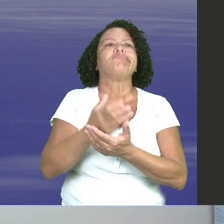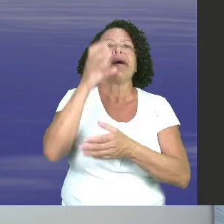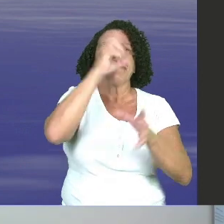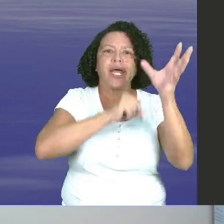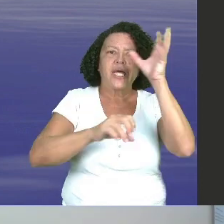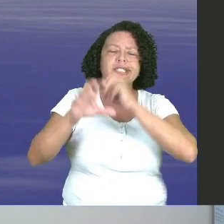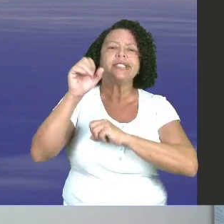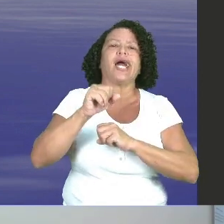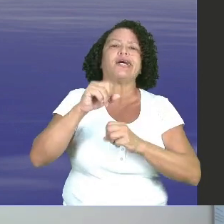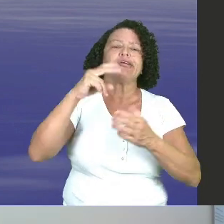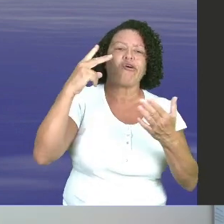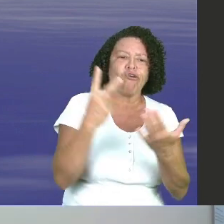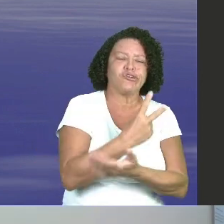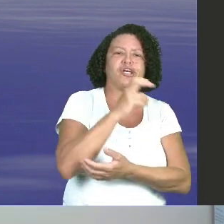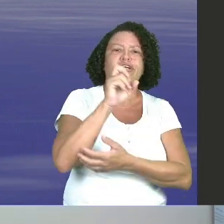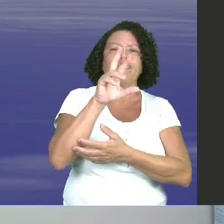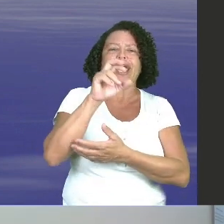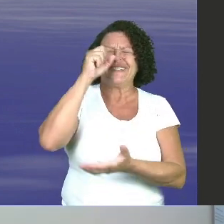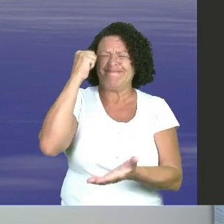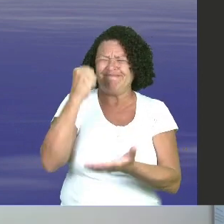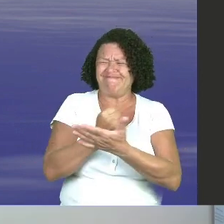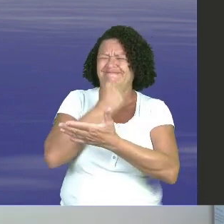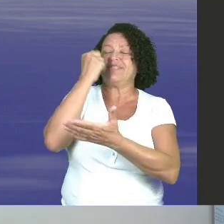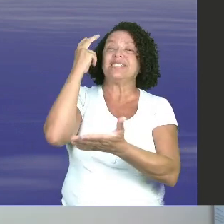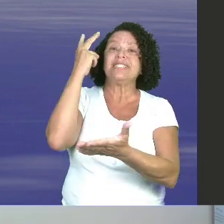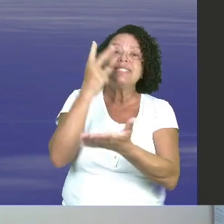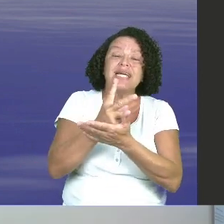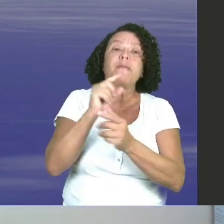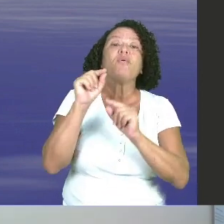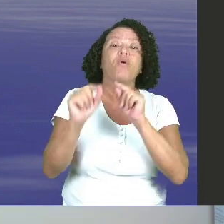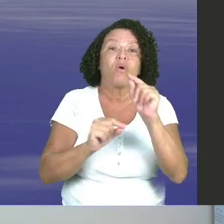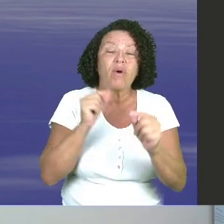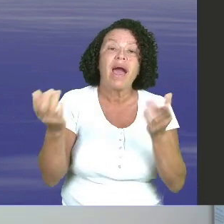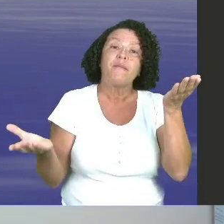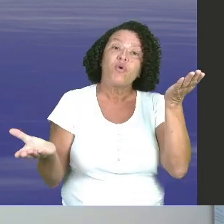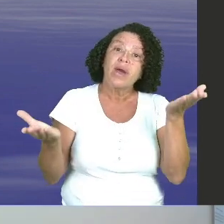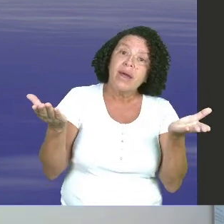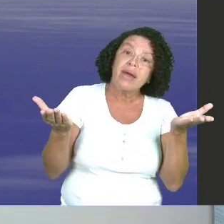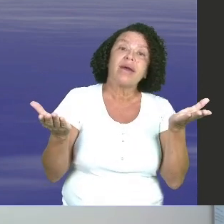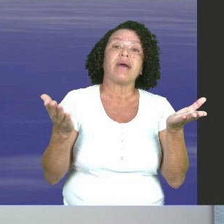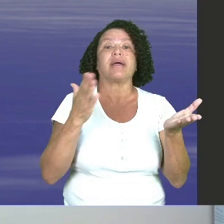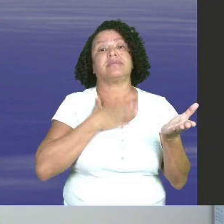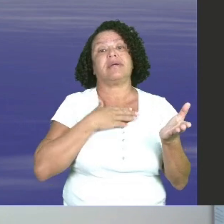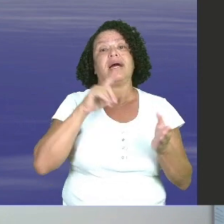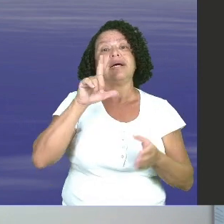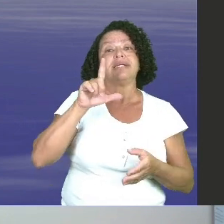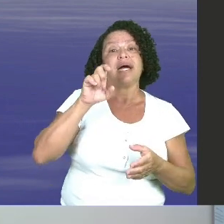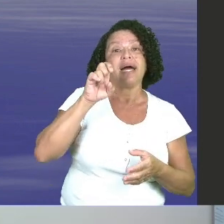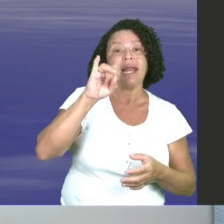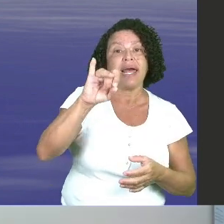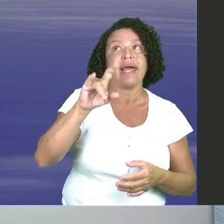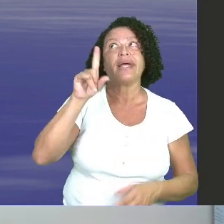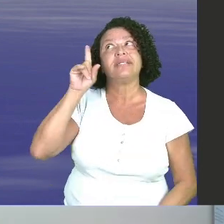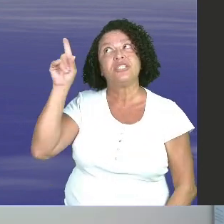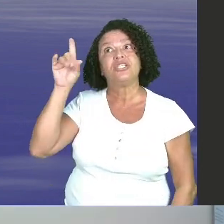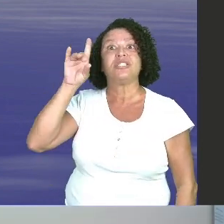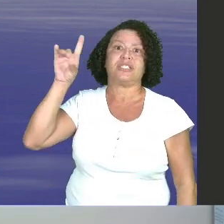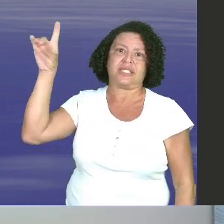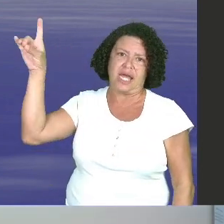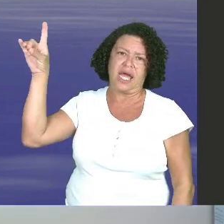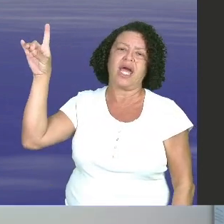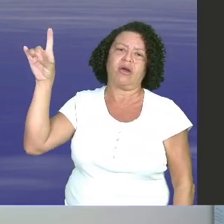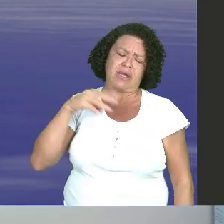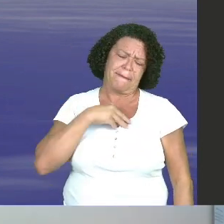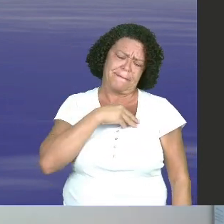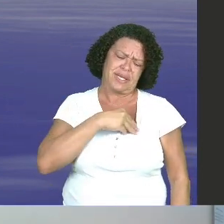erros as quais estamos cometendo, mas sempre para o equilíbrio com as leis divinas. Missão, missão para